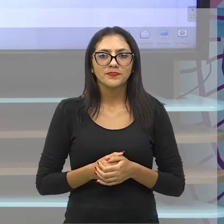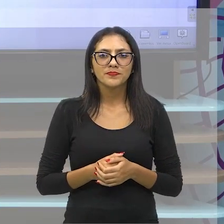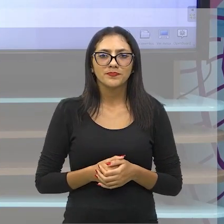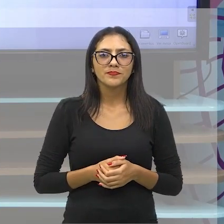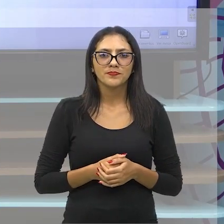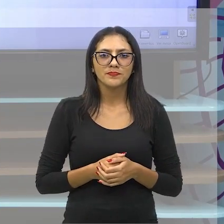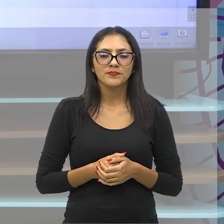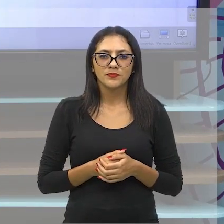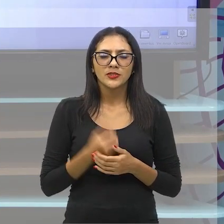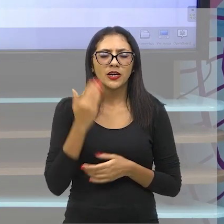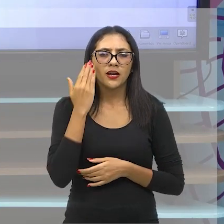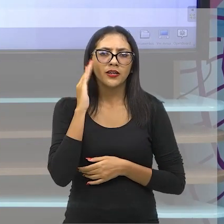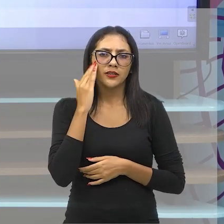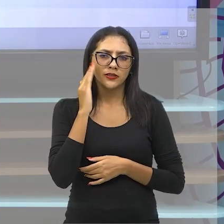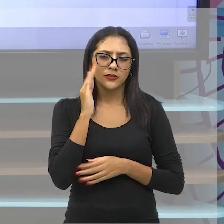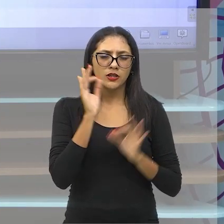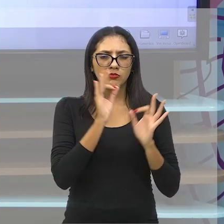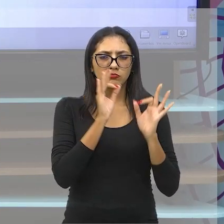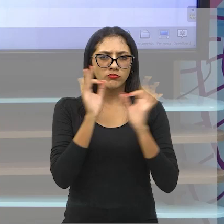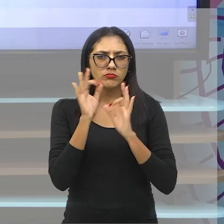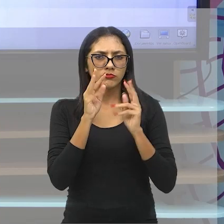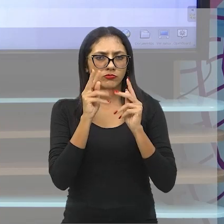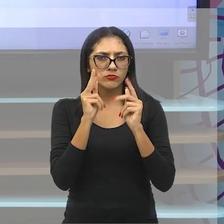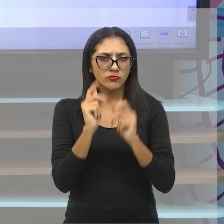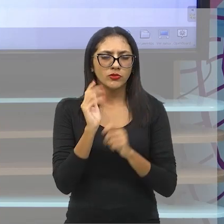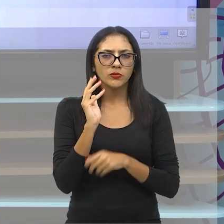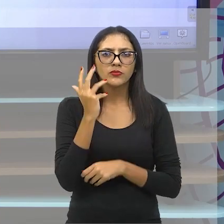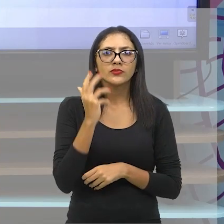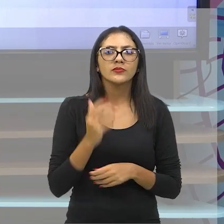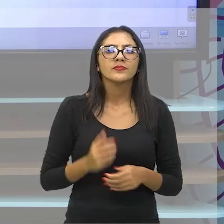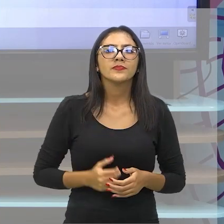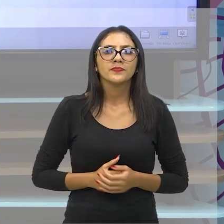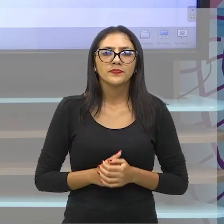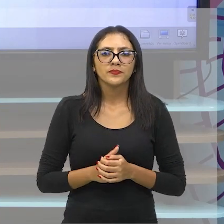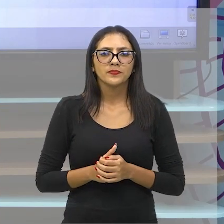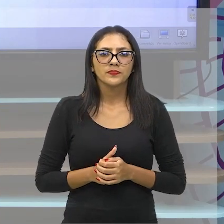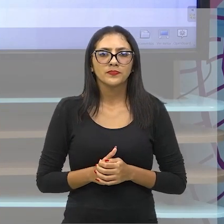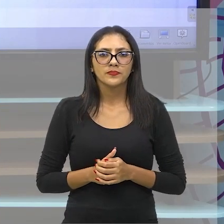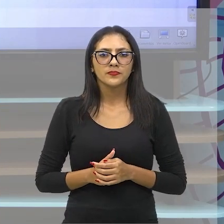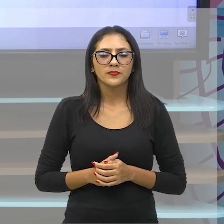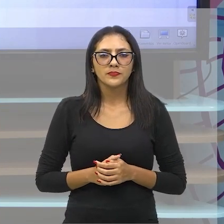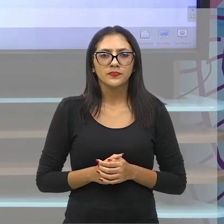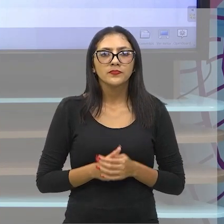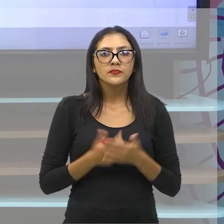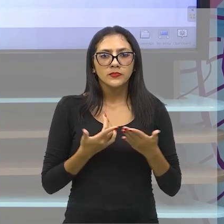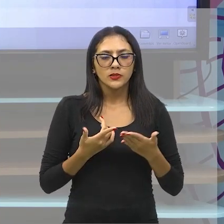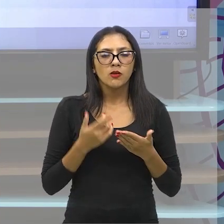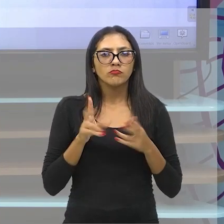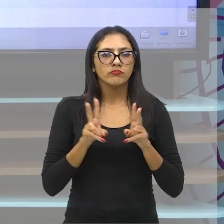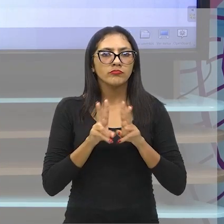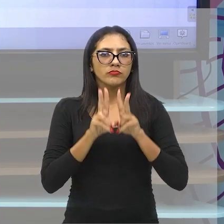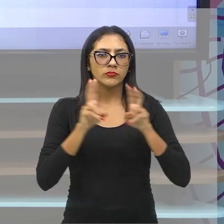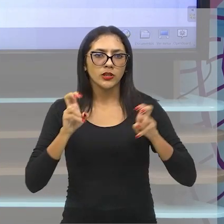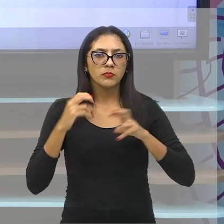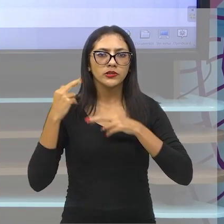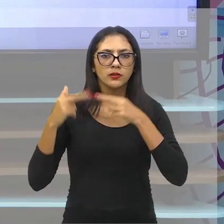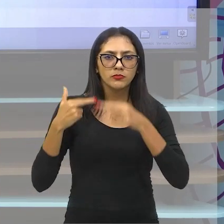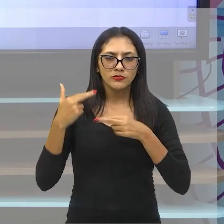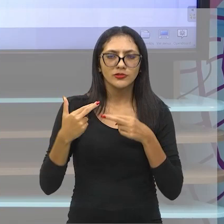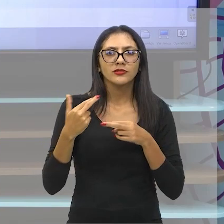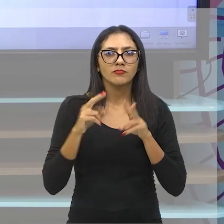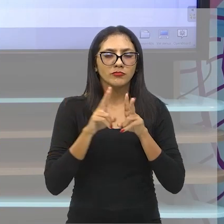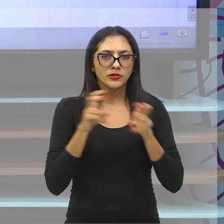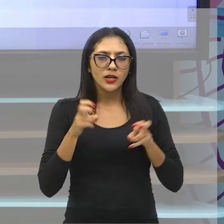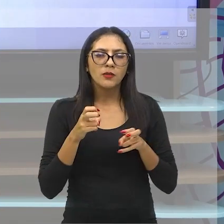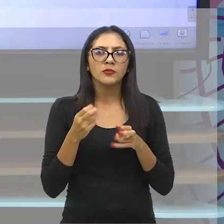pôde acompanhar e viu ali como que acontece. E então, a gente está falando sobre a reprodução, falamos ali desde o início,